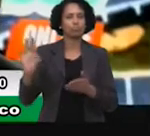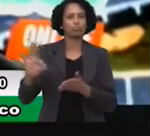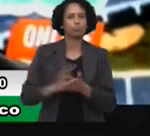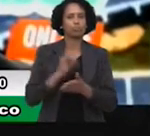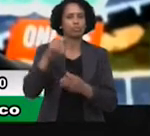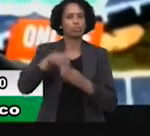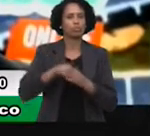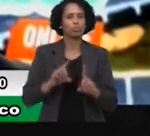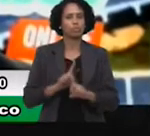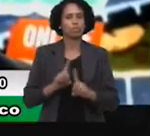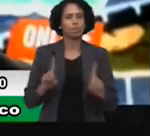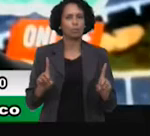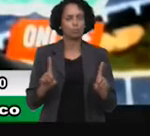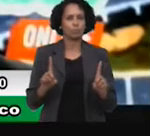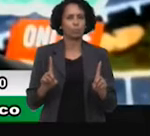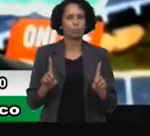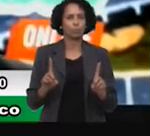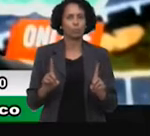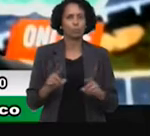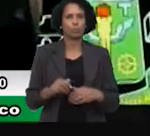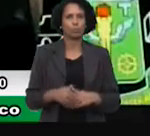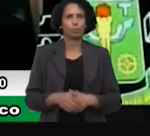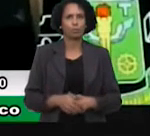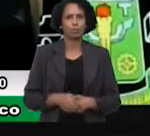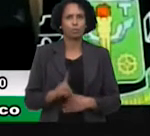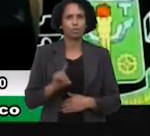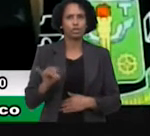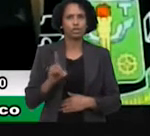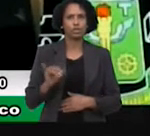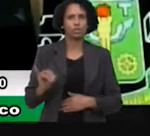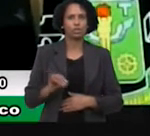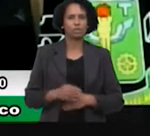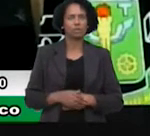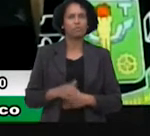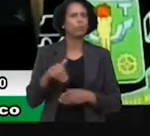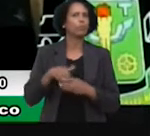vereadora doutora Régia. Vereador Didi, como vota, Vossa Excelência?